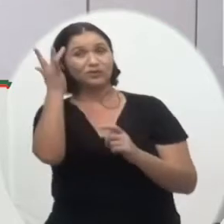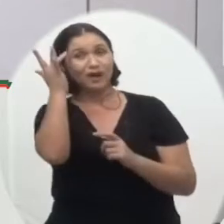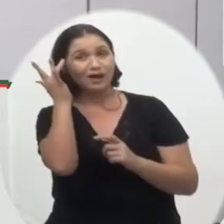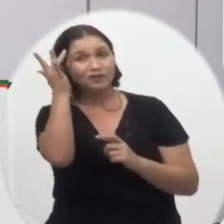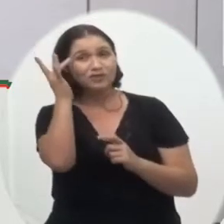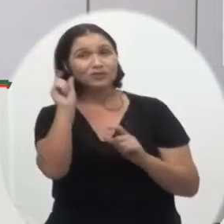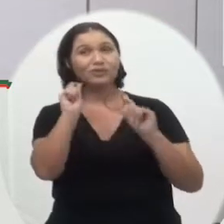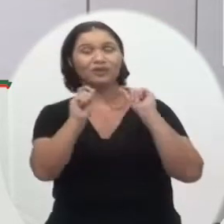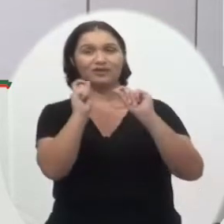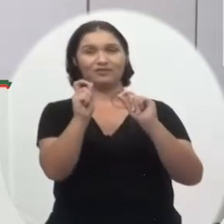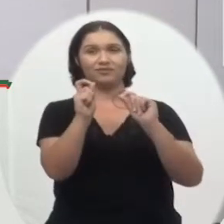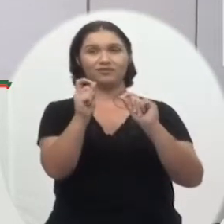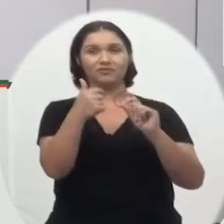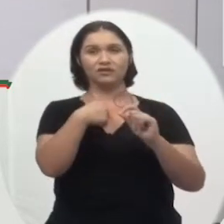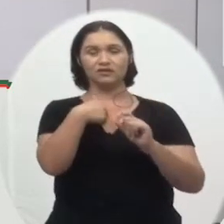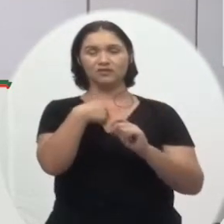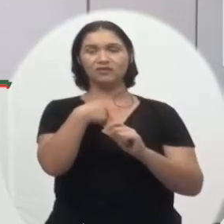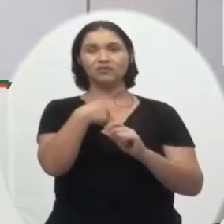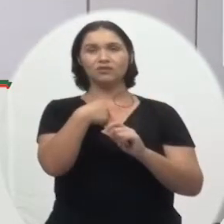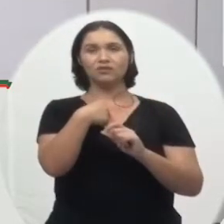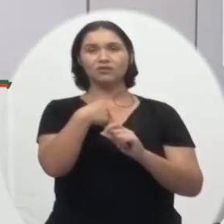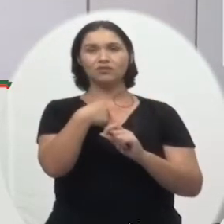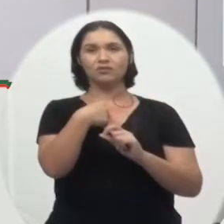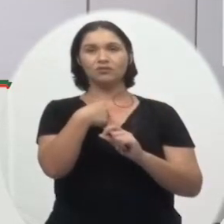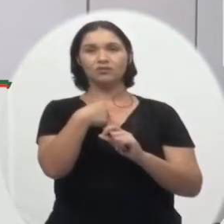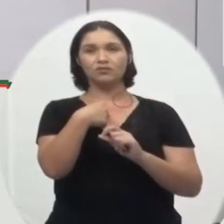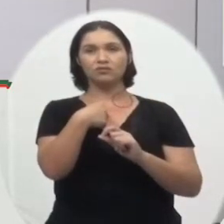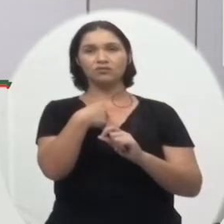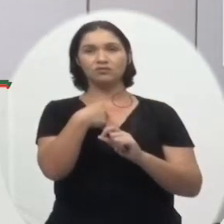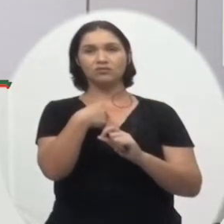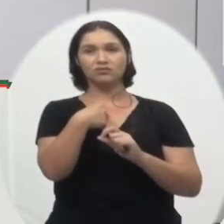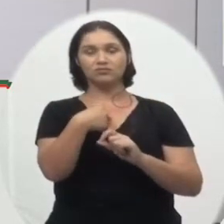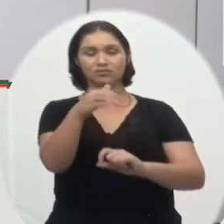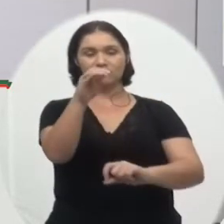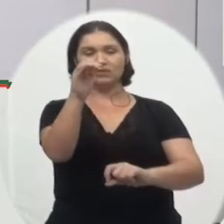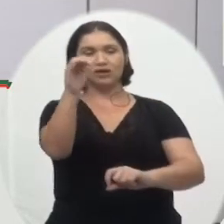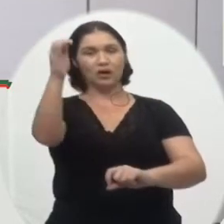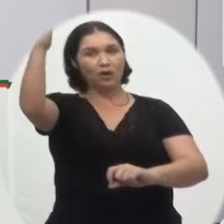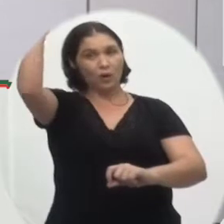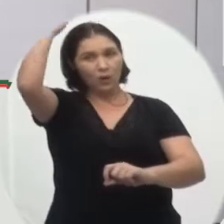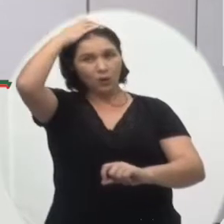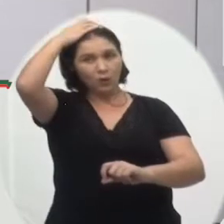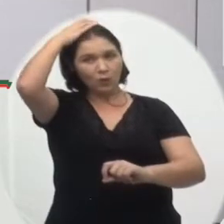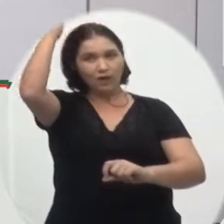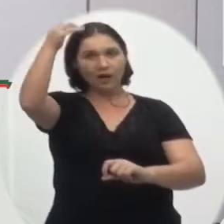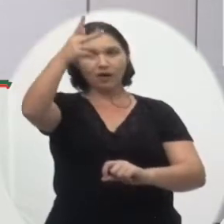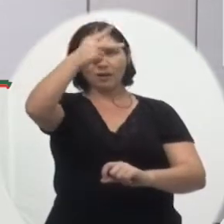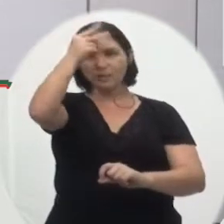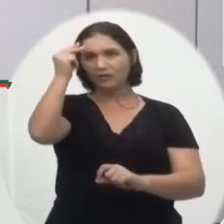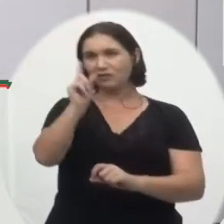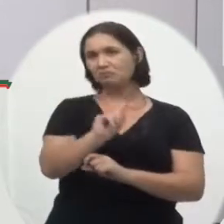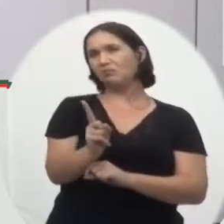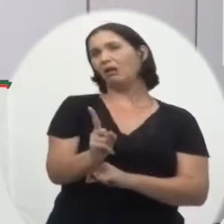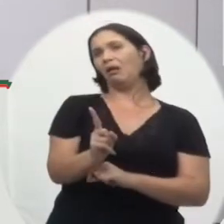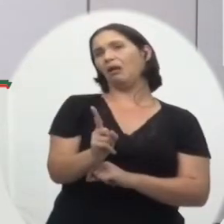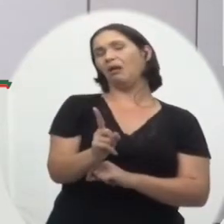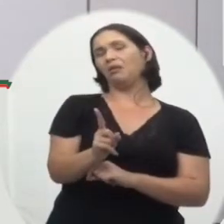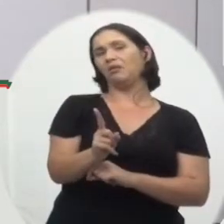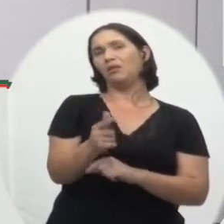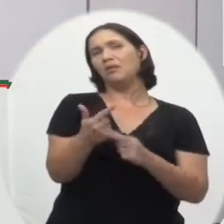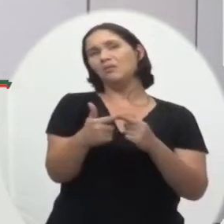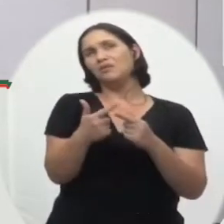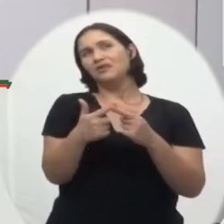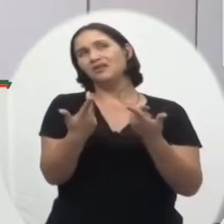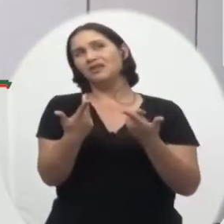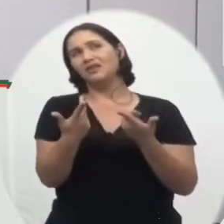Eu vou ser bem sincero aqui, tá? Eu não vou culpar o prefeito. Tá? Não vou culpar mesmo. Ele não deve, porque